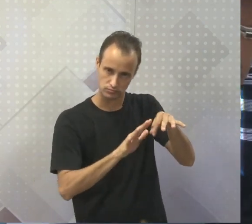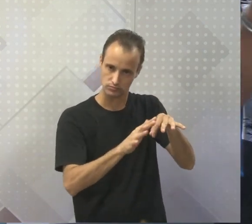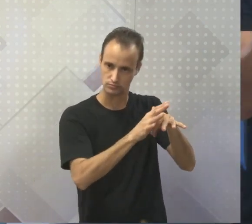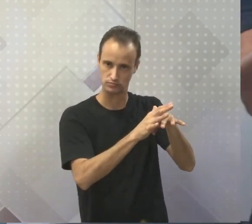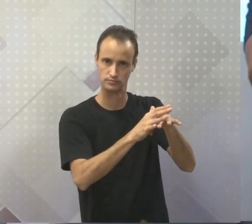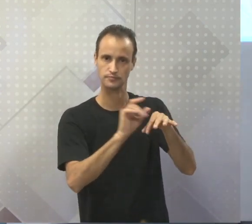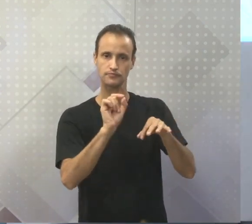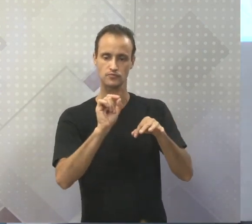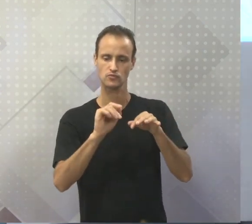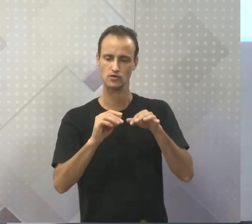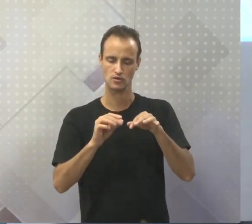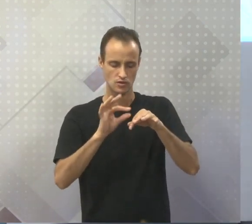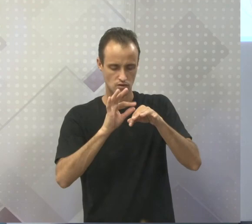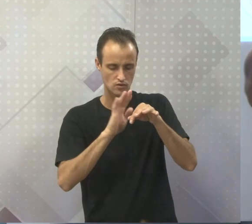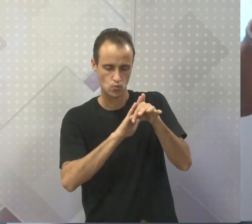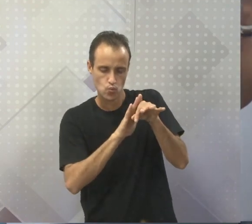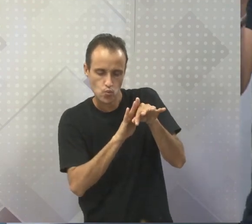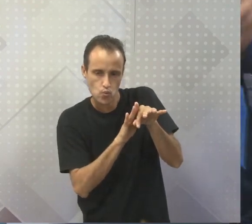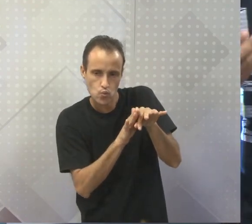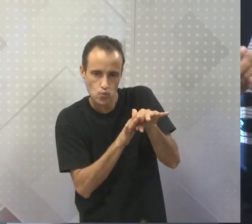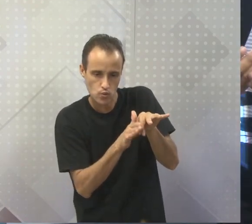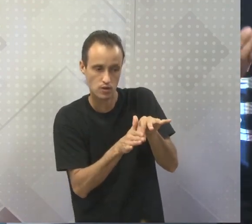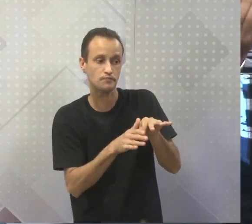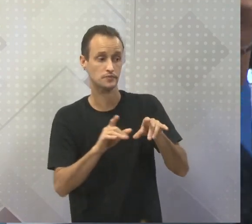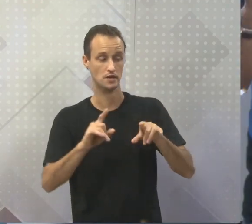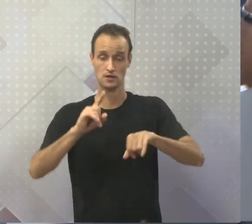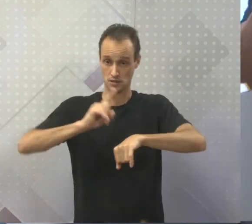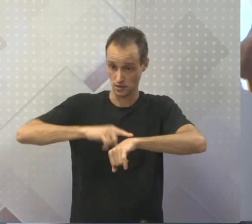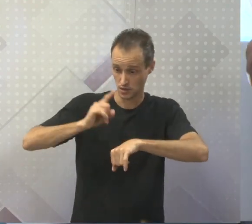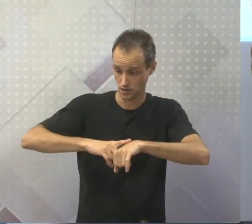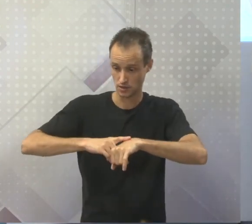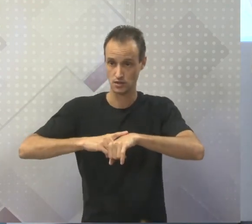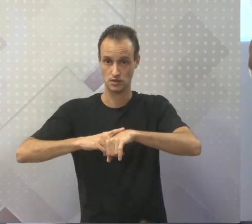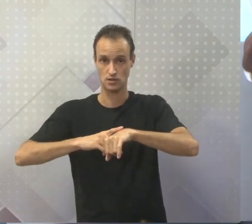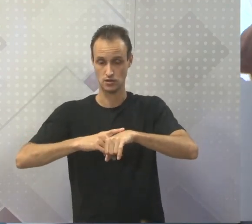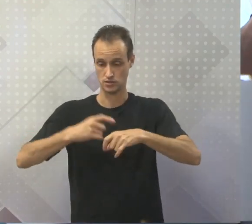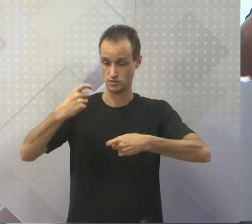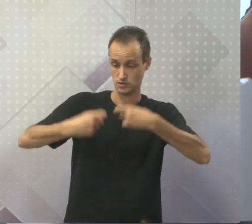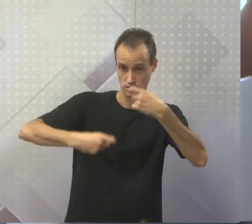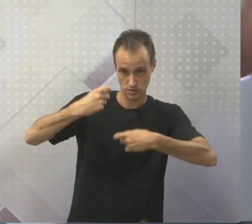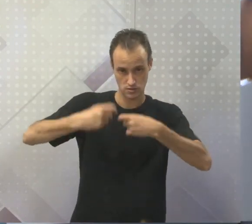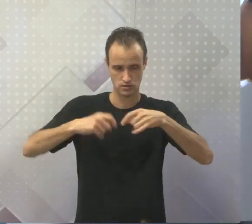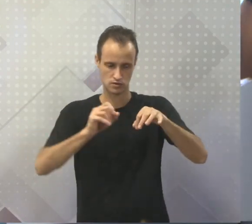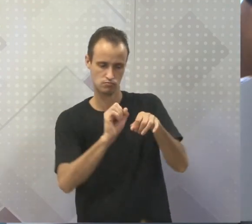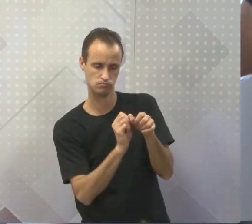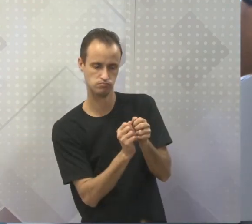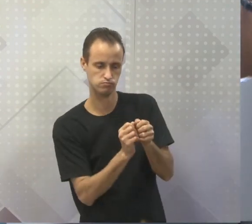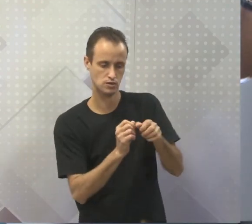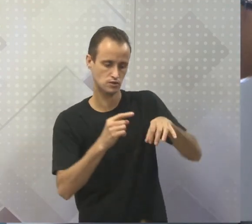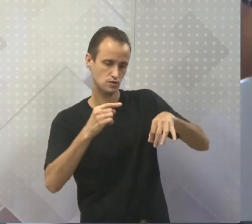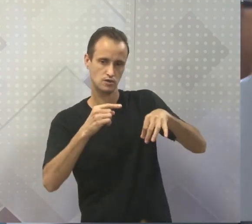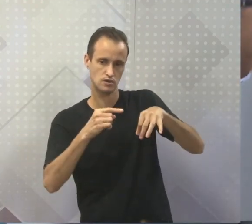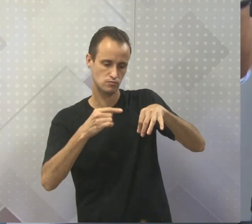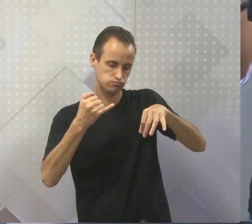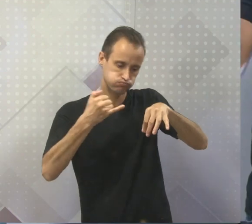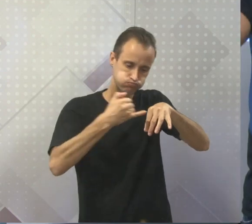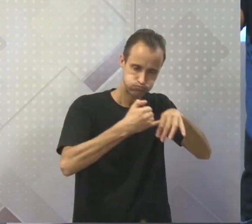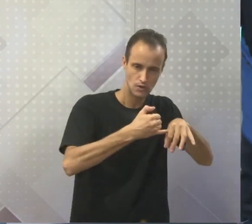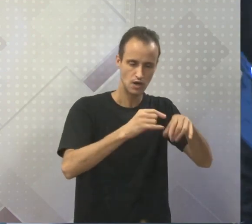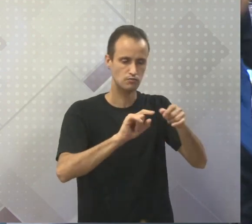vaginal é uma membrana que, quando se tem relações sexuais, a tendência dela é se romper e